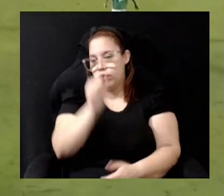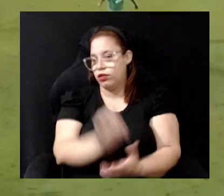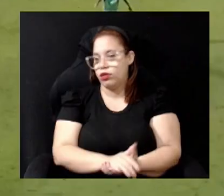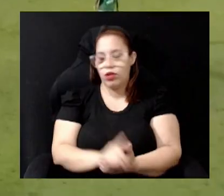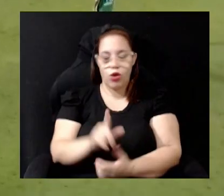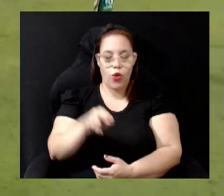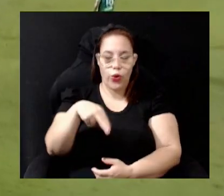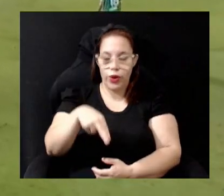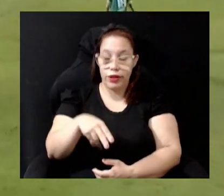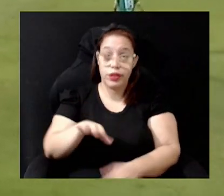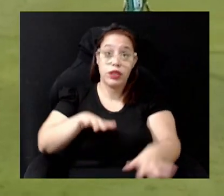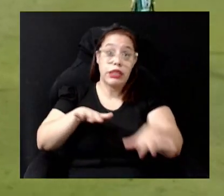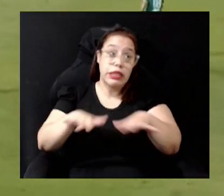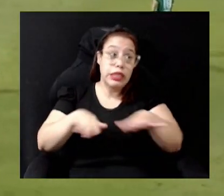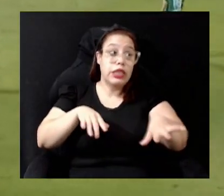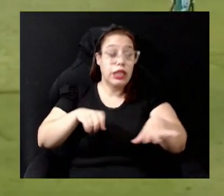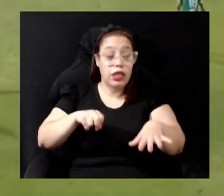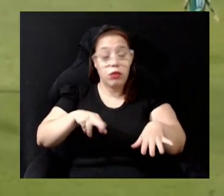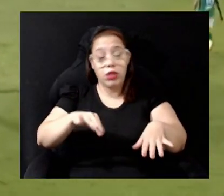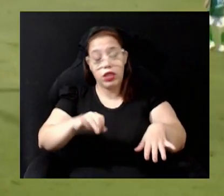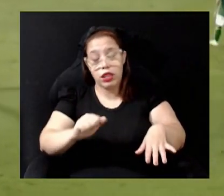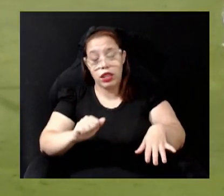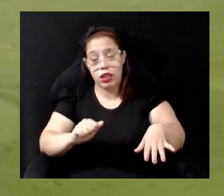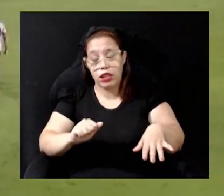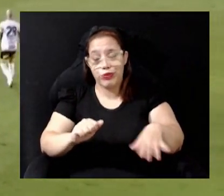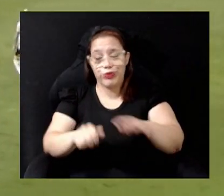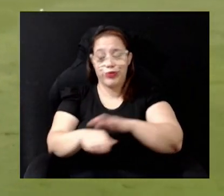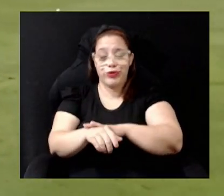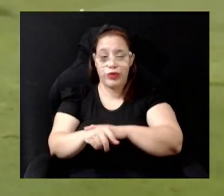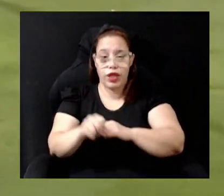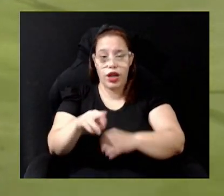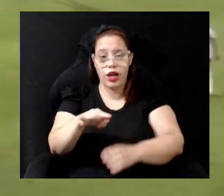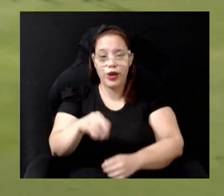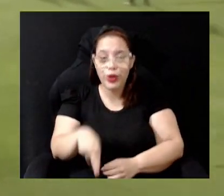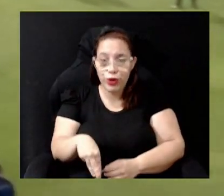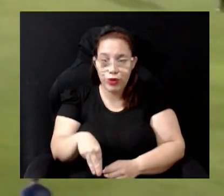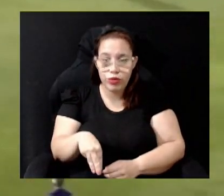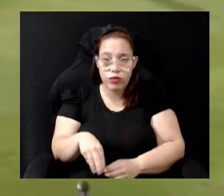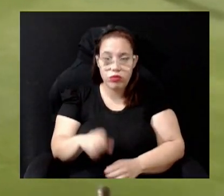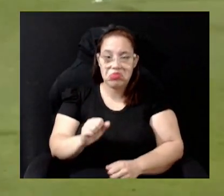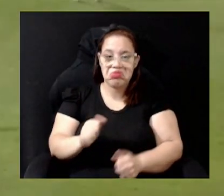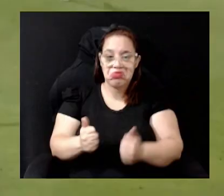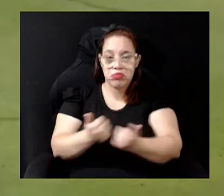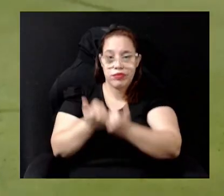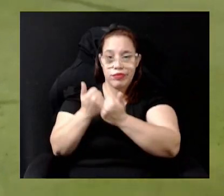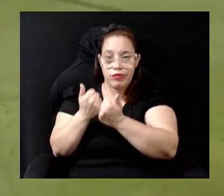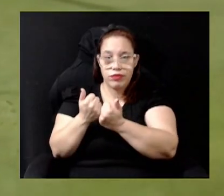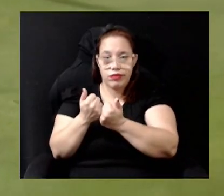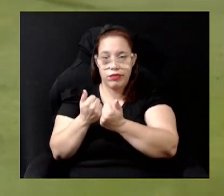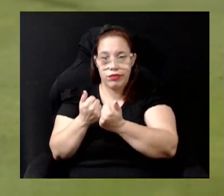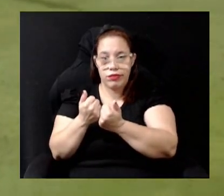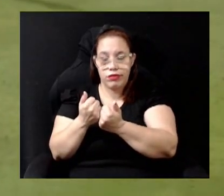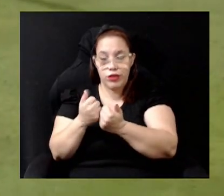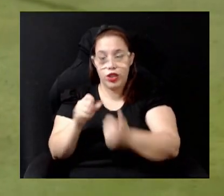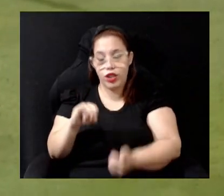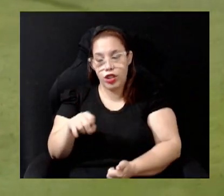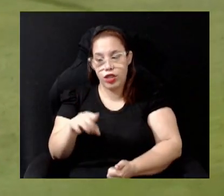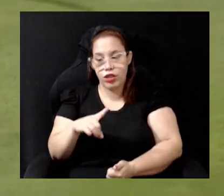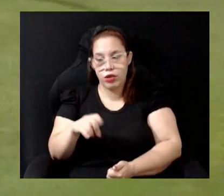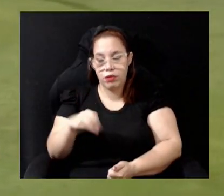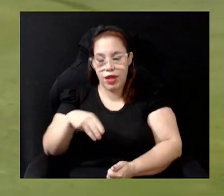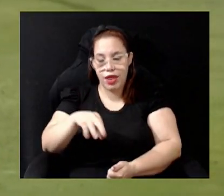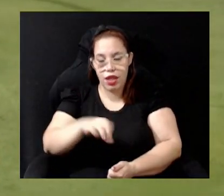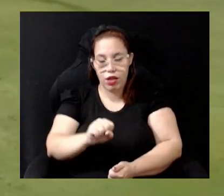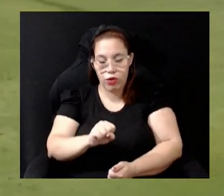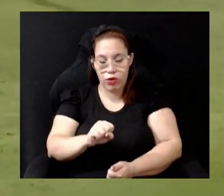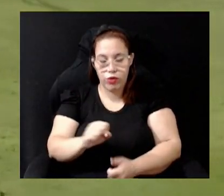da intermediária, mas nos braços de Ayrton, que substituiu o lesionado Jordi. Matheus Bueno bateu com